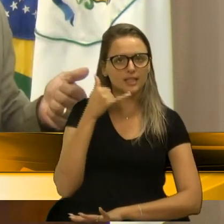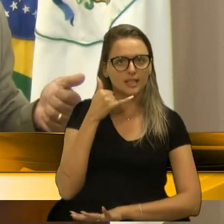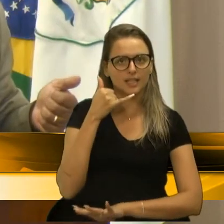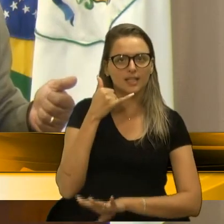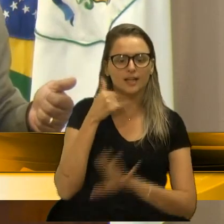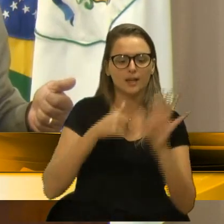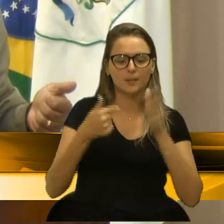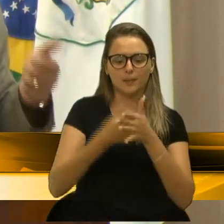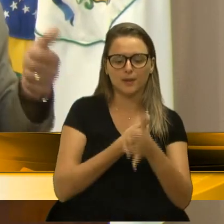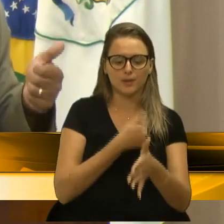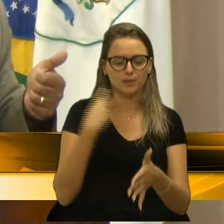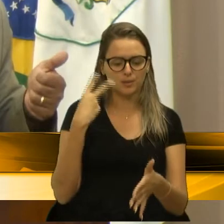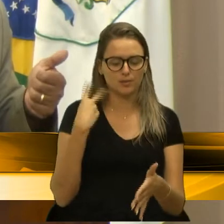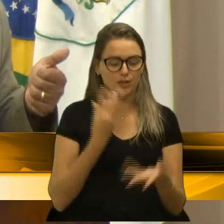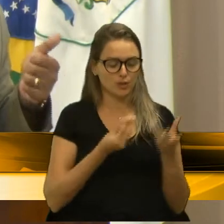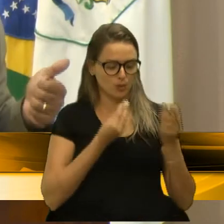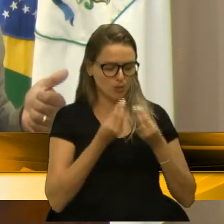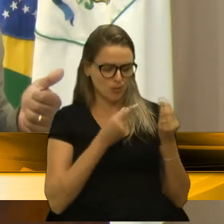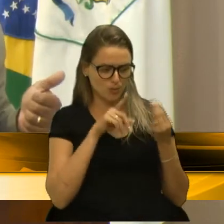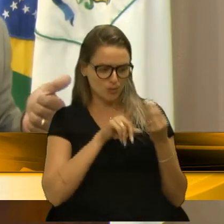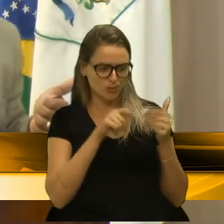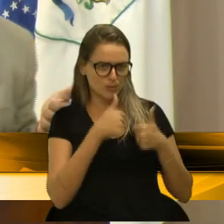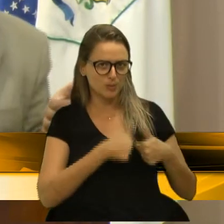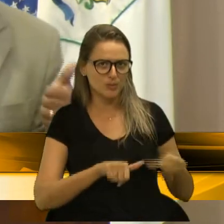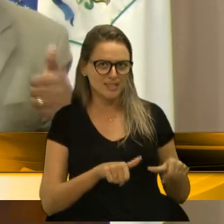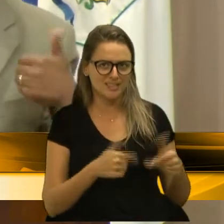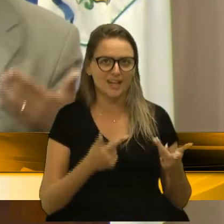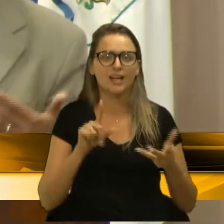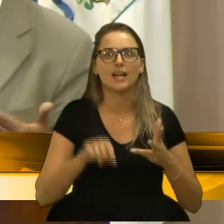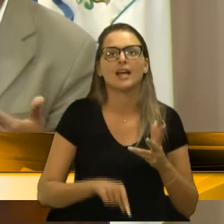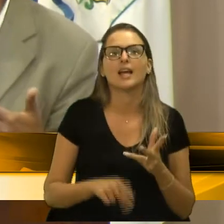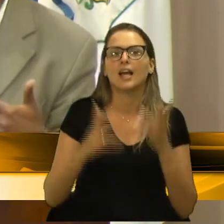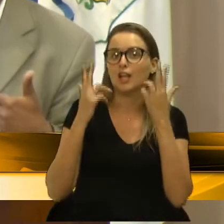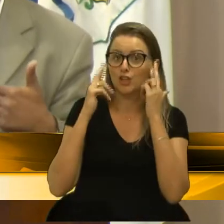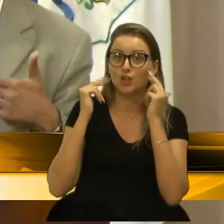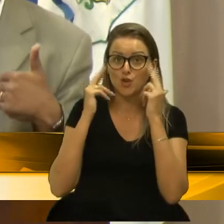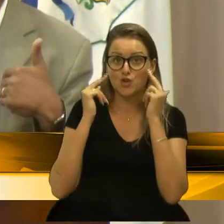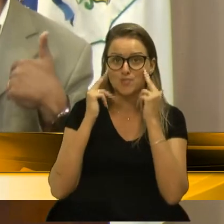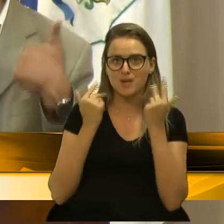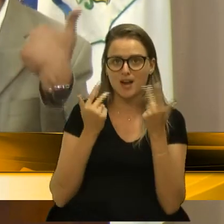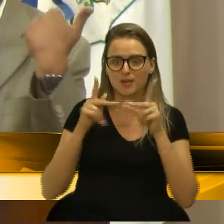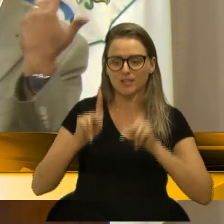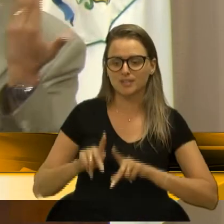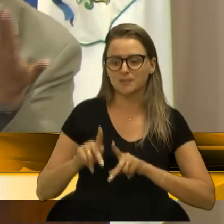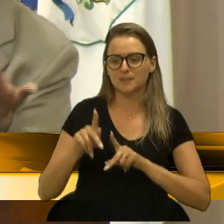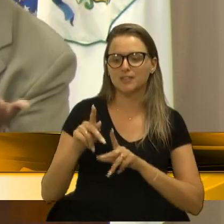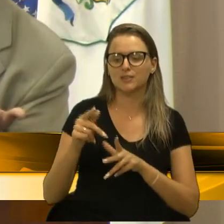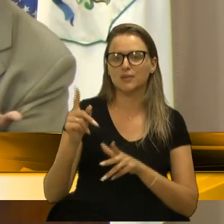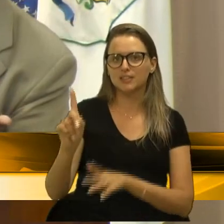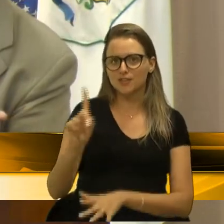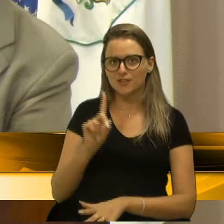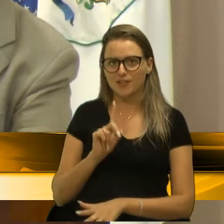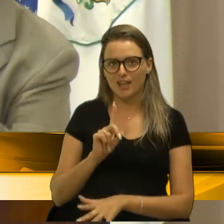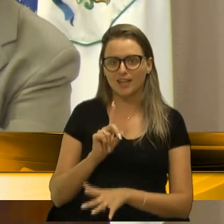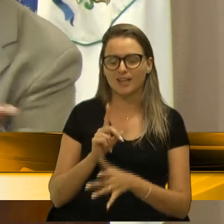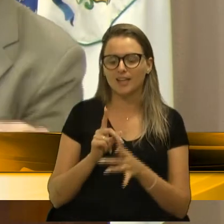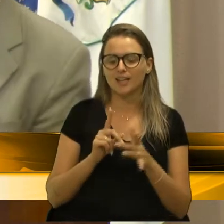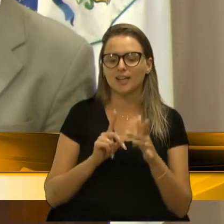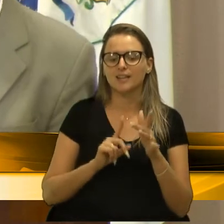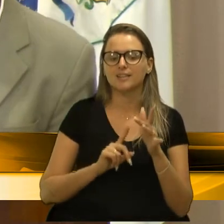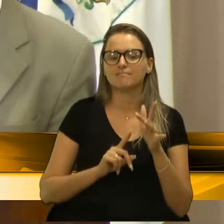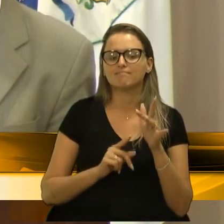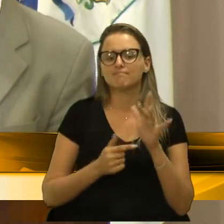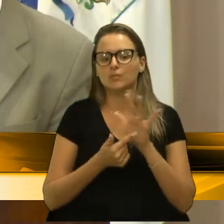está. Tu está bem? É natural, por sermos referência, as pessoas nos trazerem vários assuntos que são